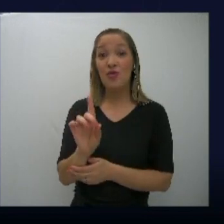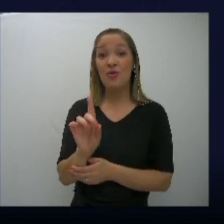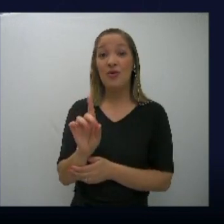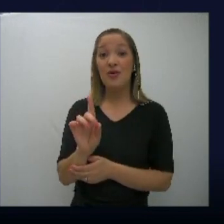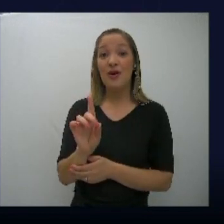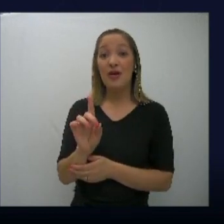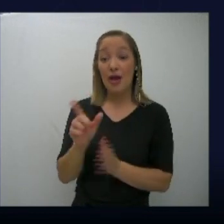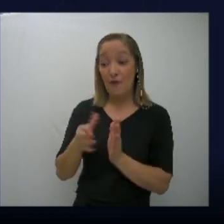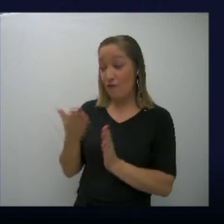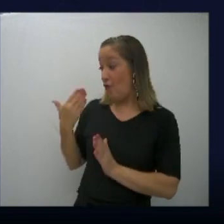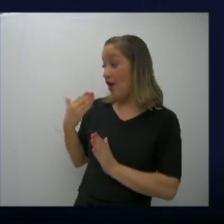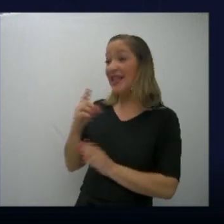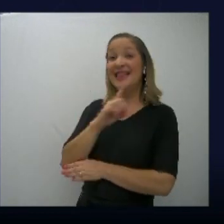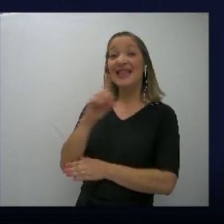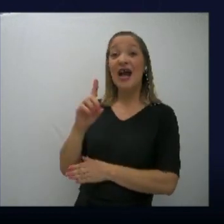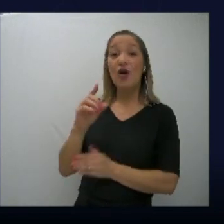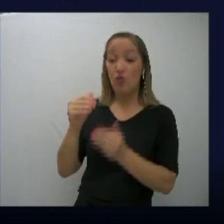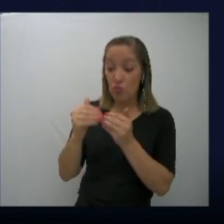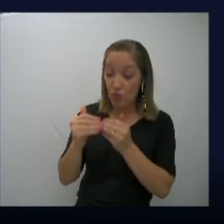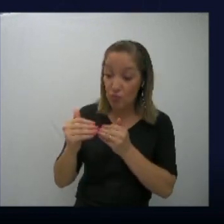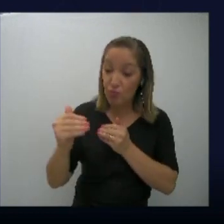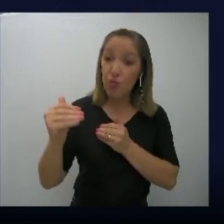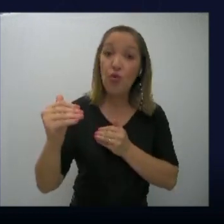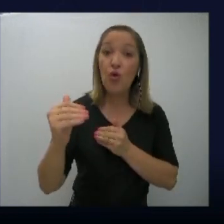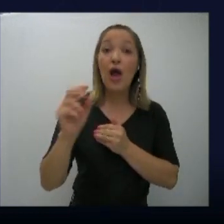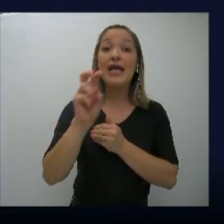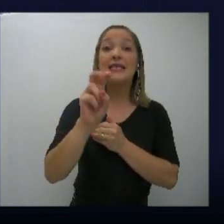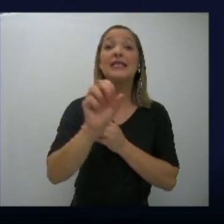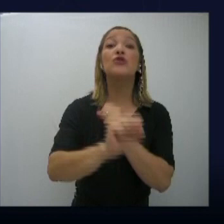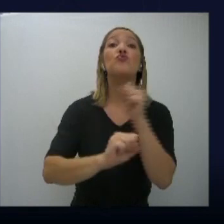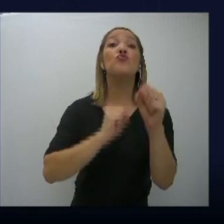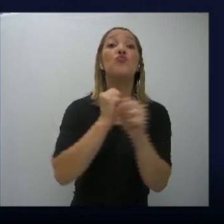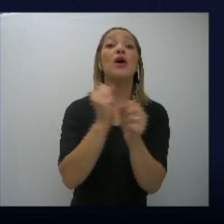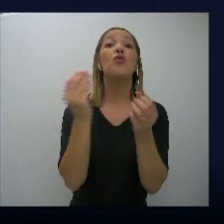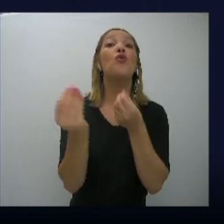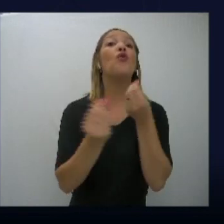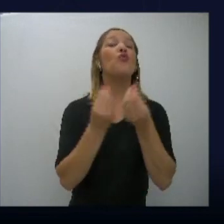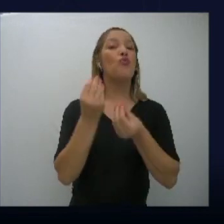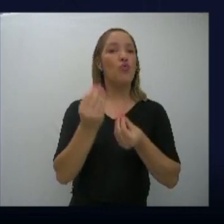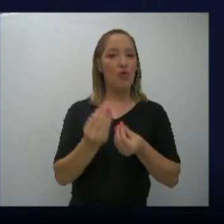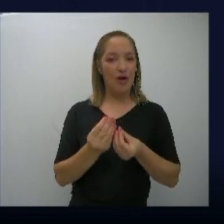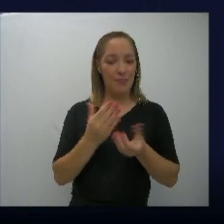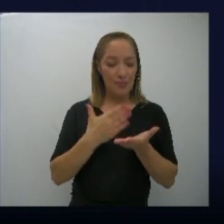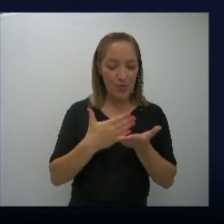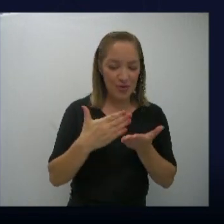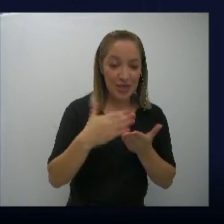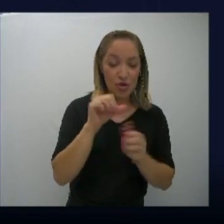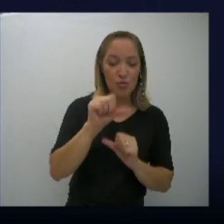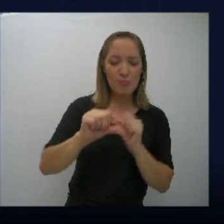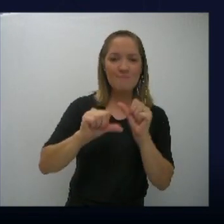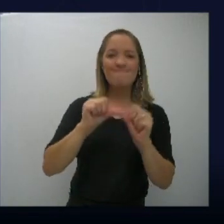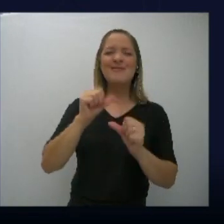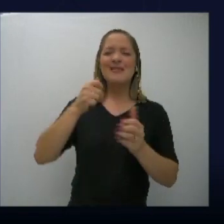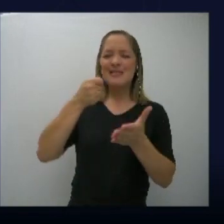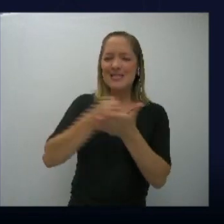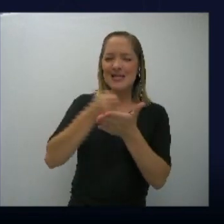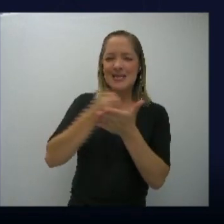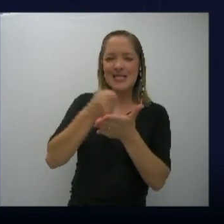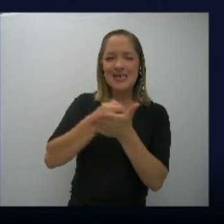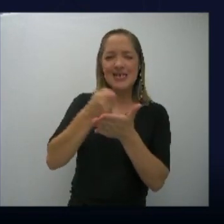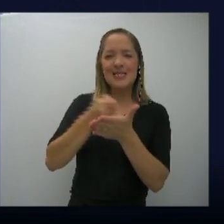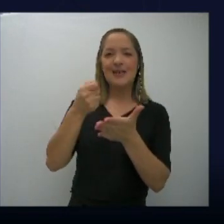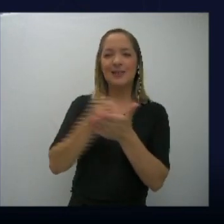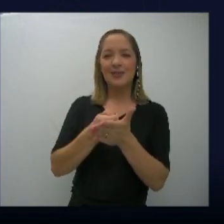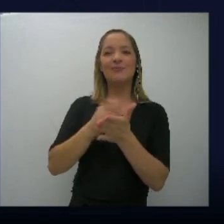e como é que são os próximos cinco anos aí está no começo de uma mudança muito mais agressiva em direção a digitalização